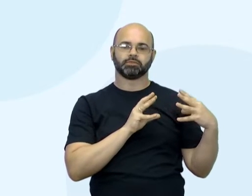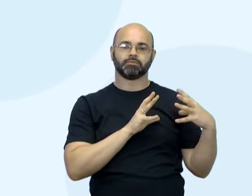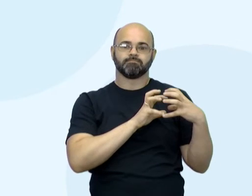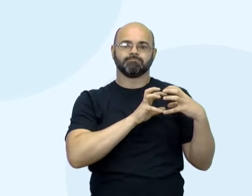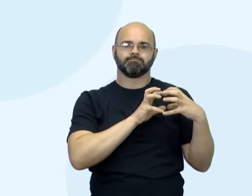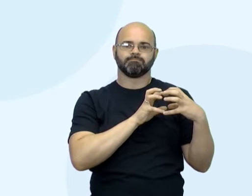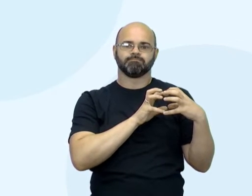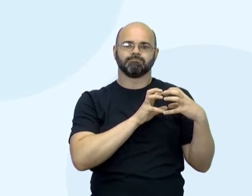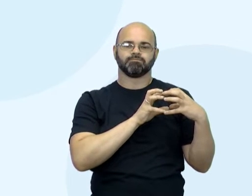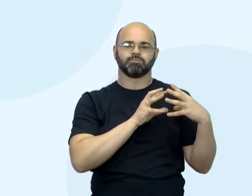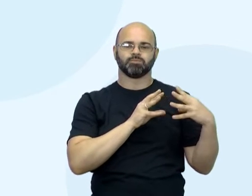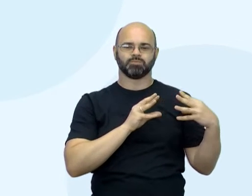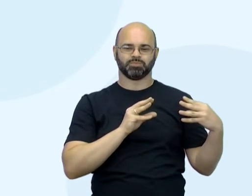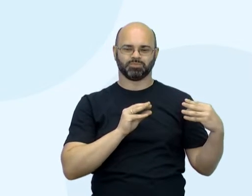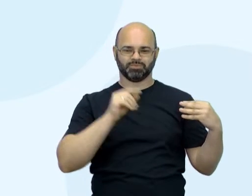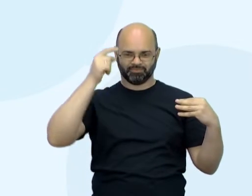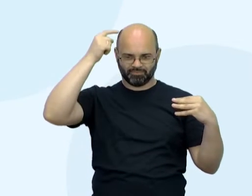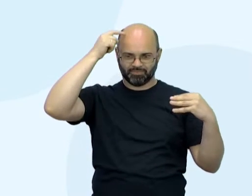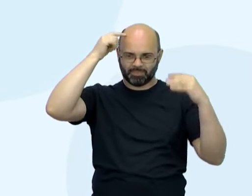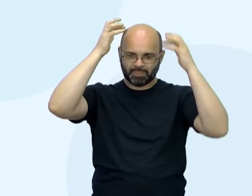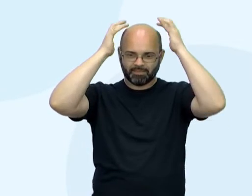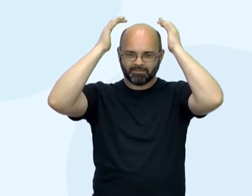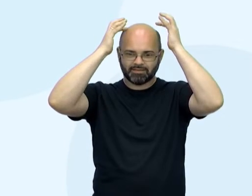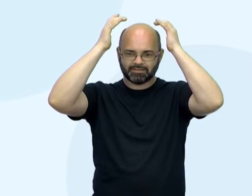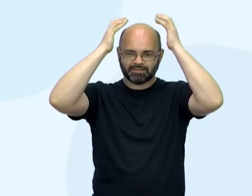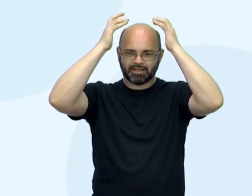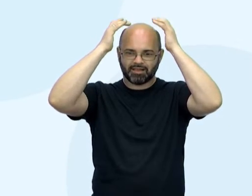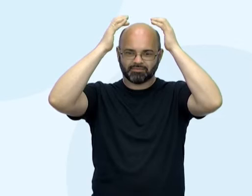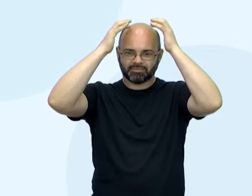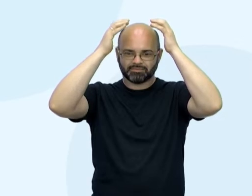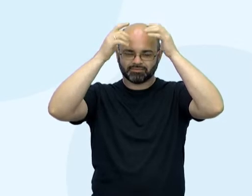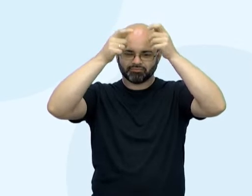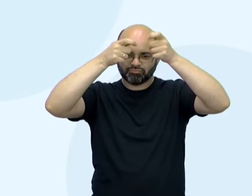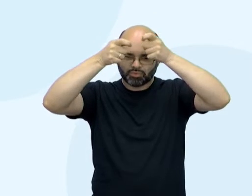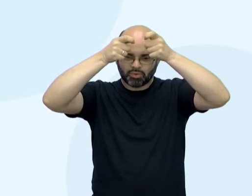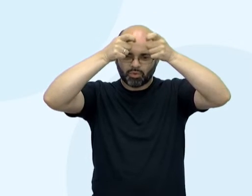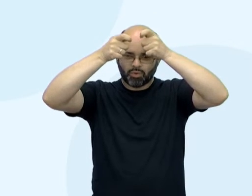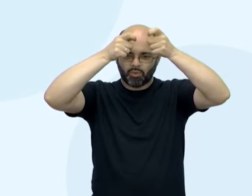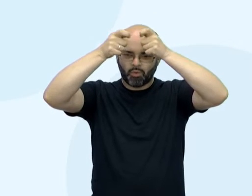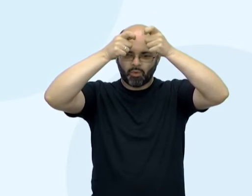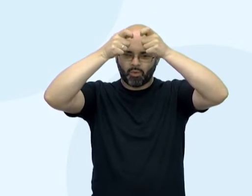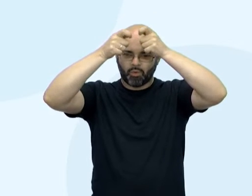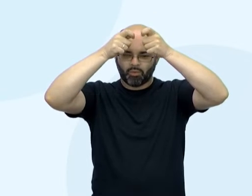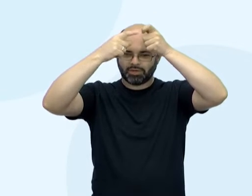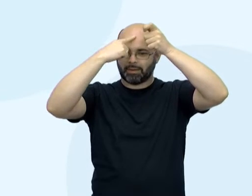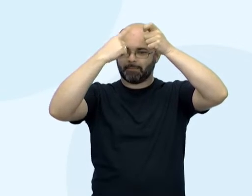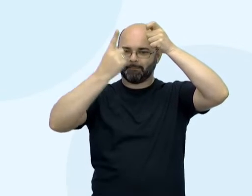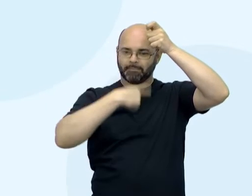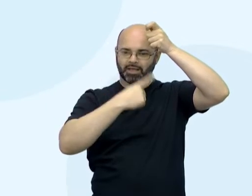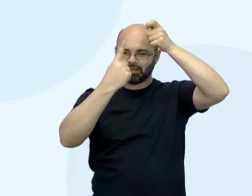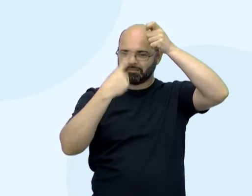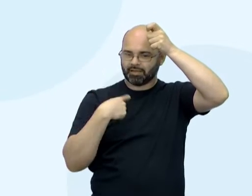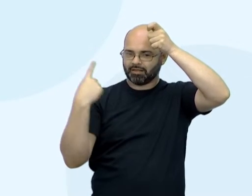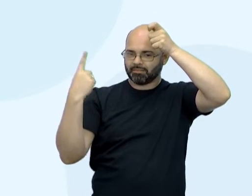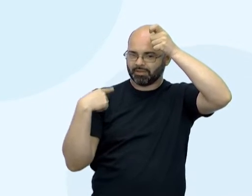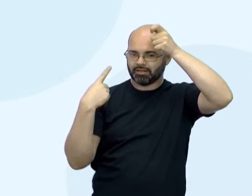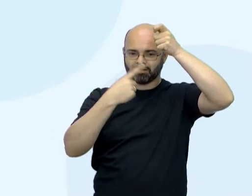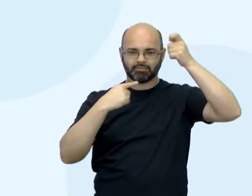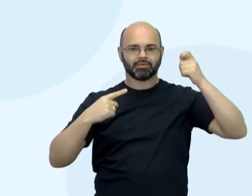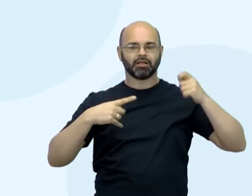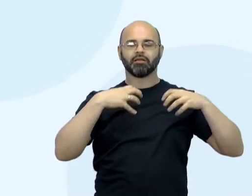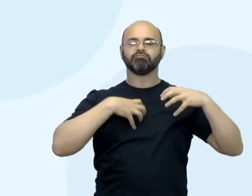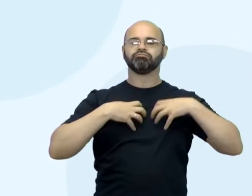estimado cérebro em movimentos, em todos os movimentos, o movimento de todos os órgãos,